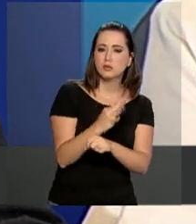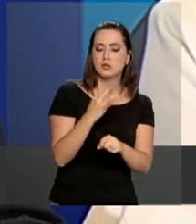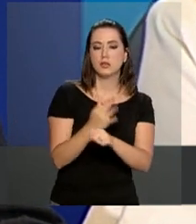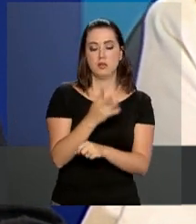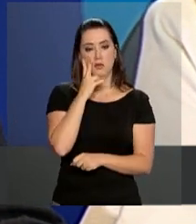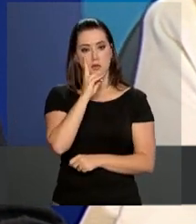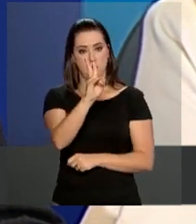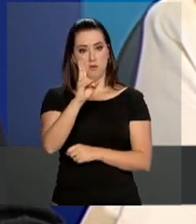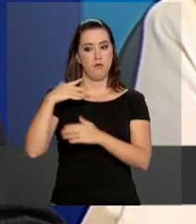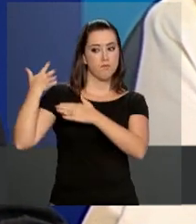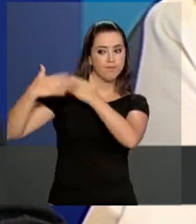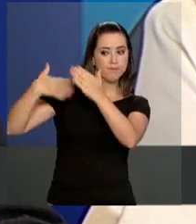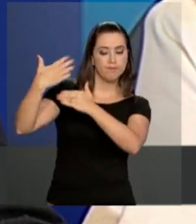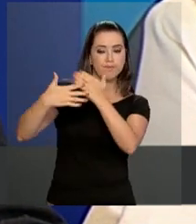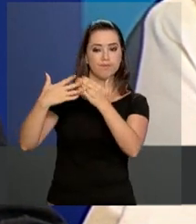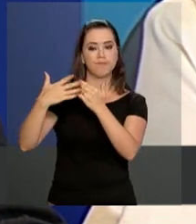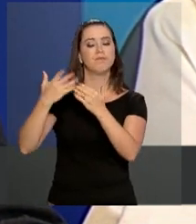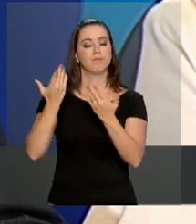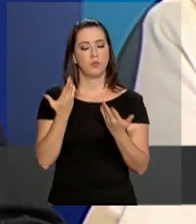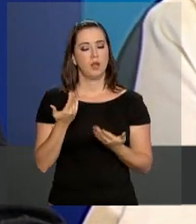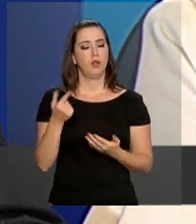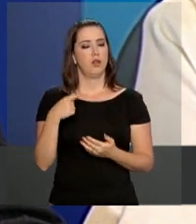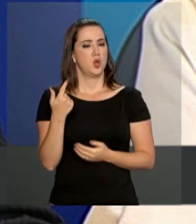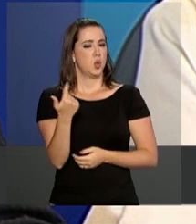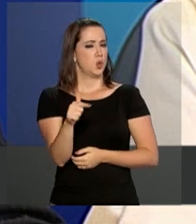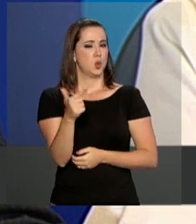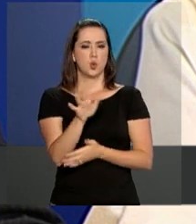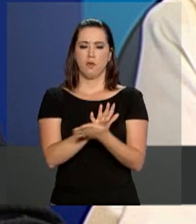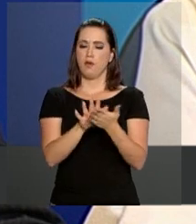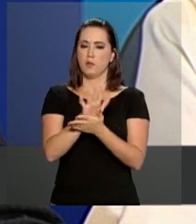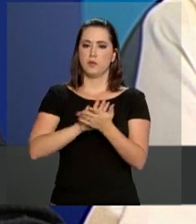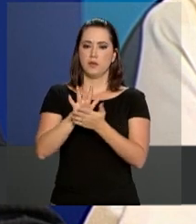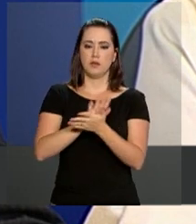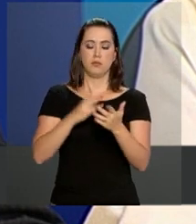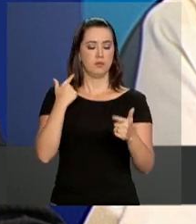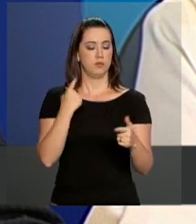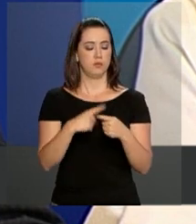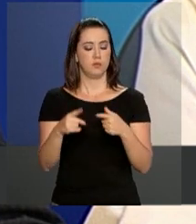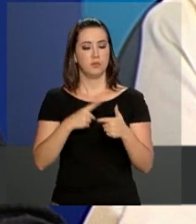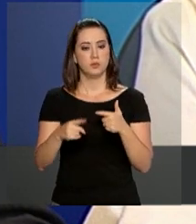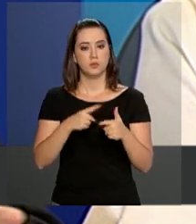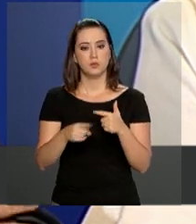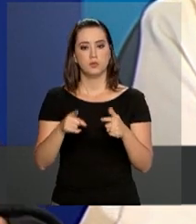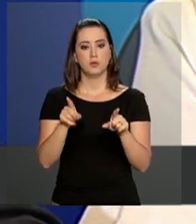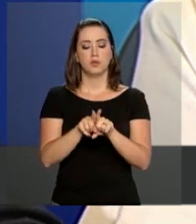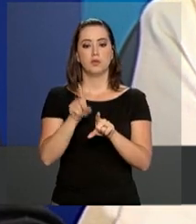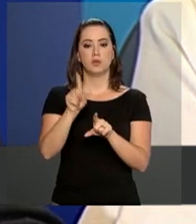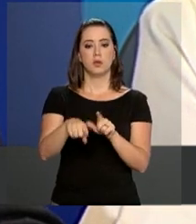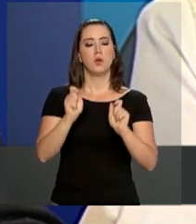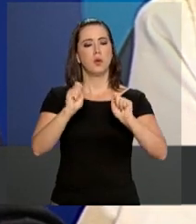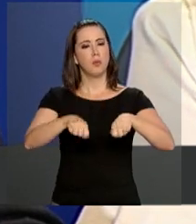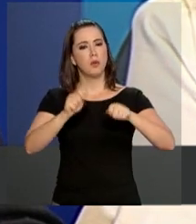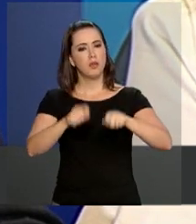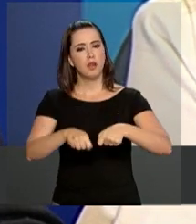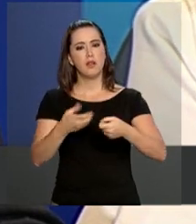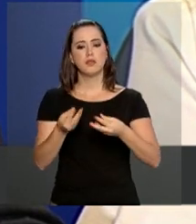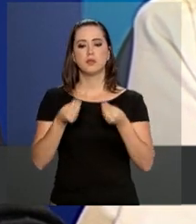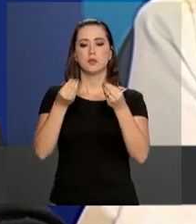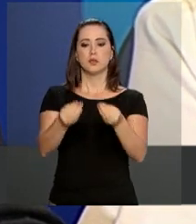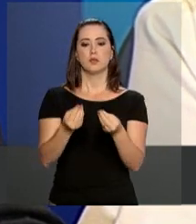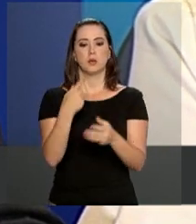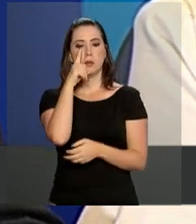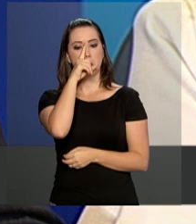essa série histórica não tivemos ocorrências é que pudessem colocar em